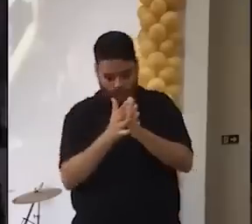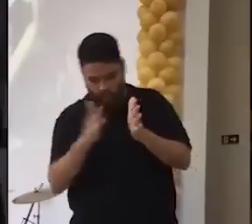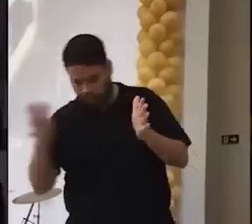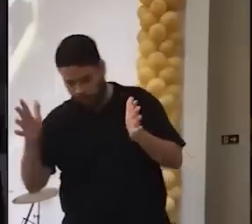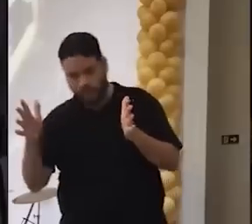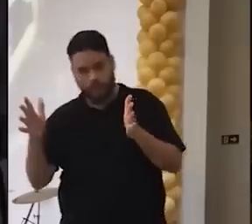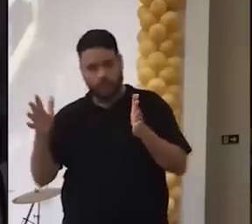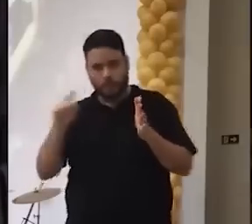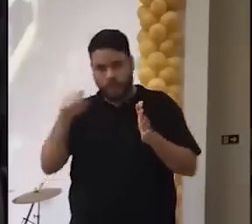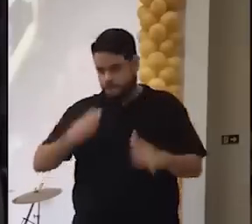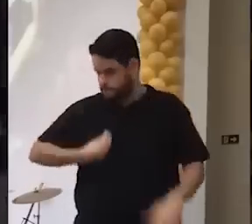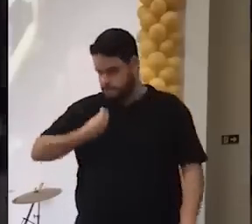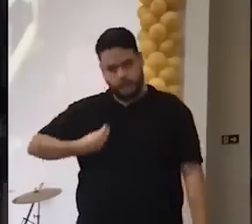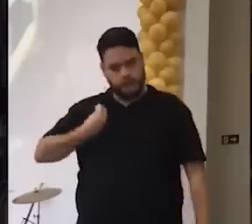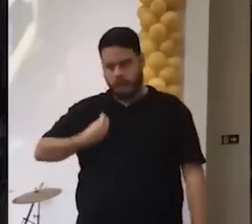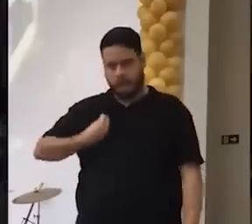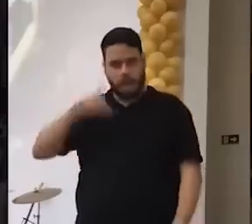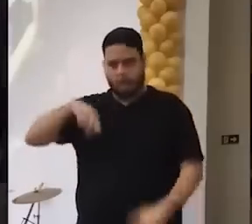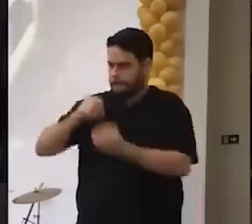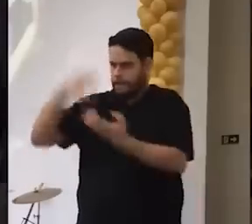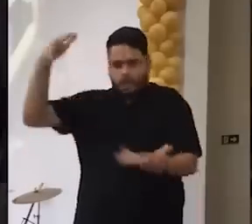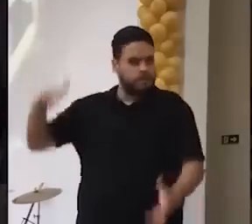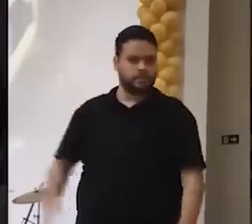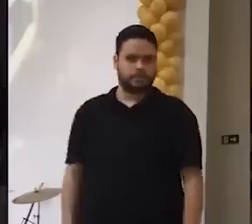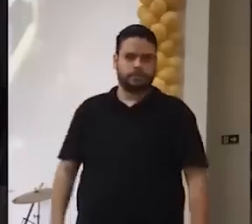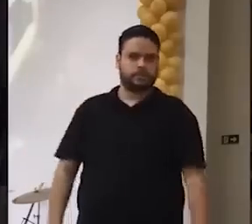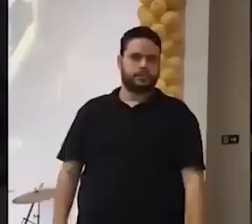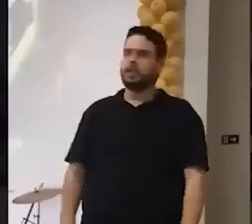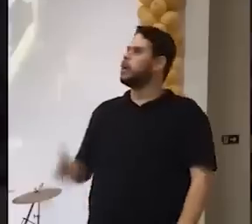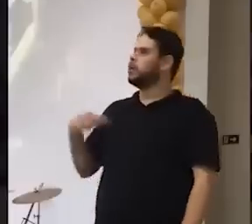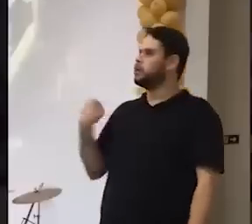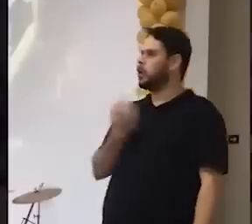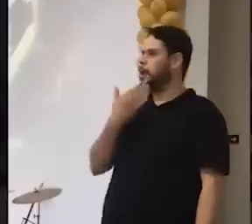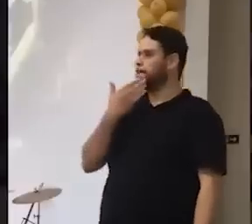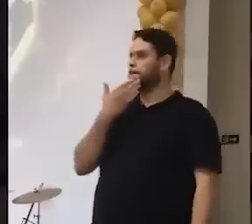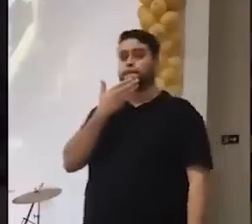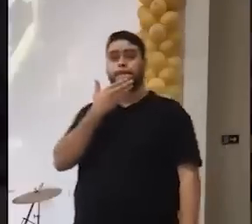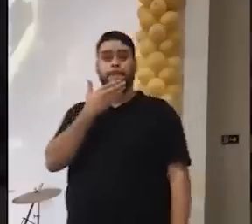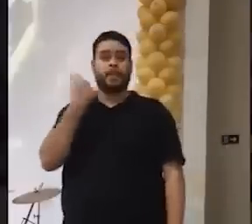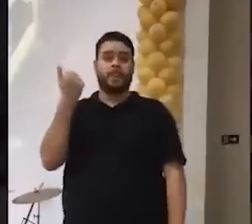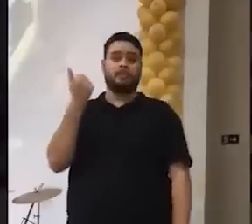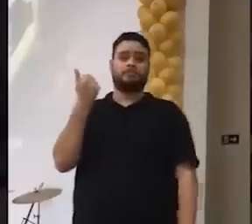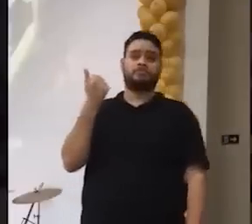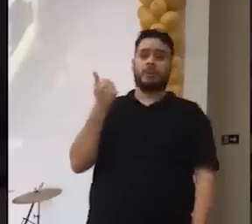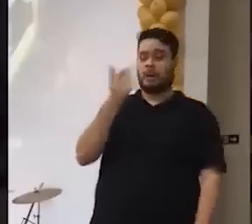milagre. É um milagre, gente melhor do que nós partiu, e você está aqui.